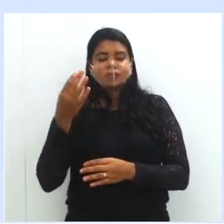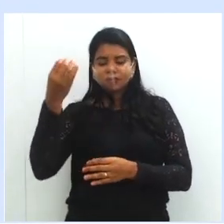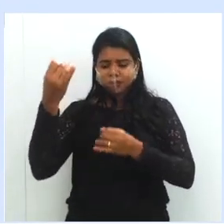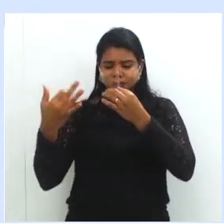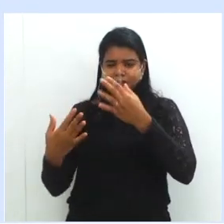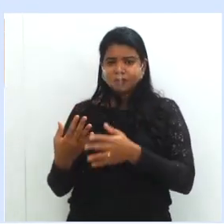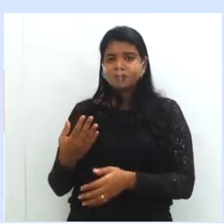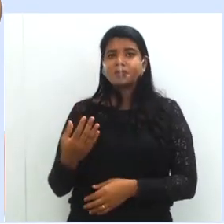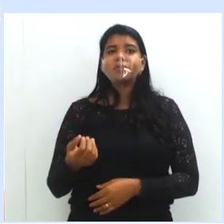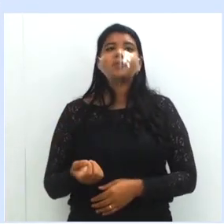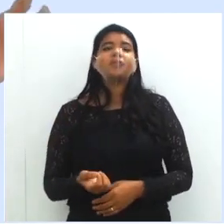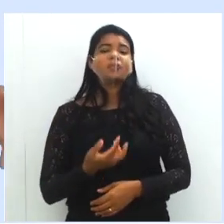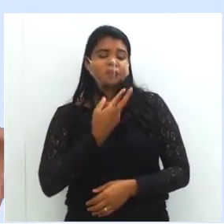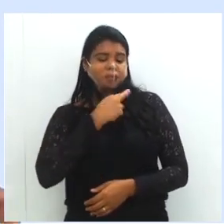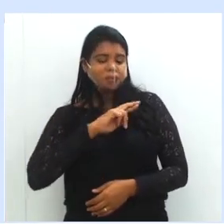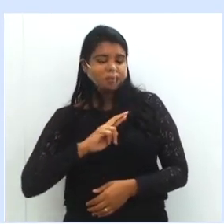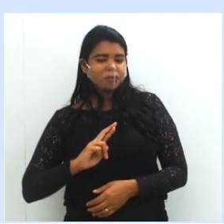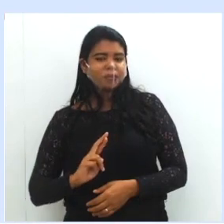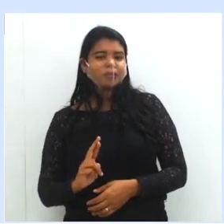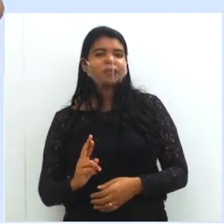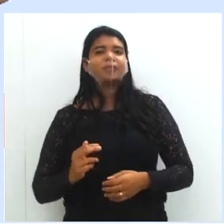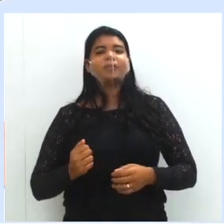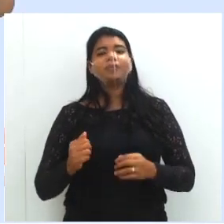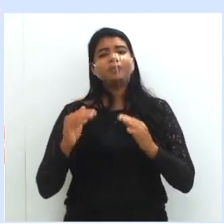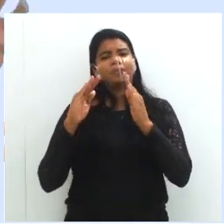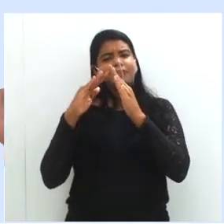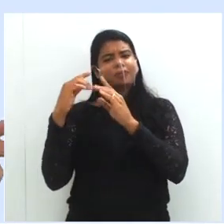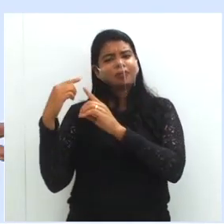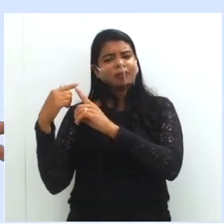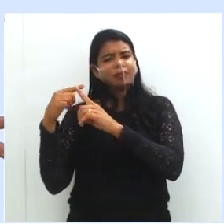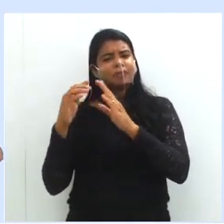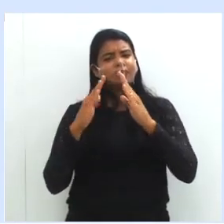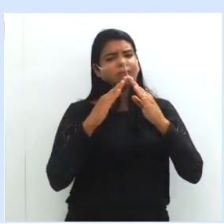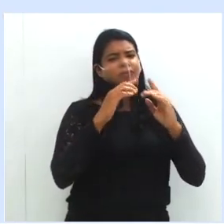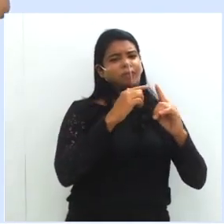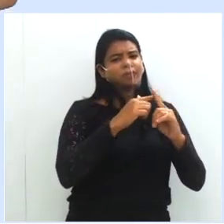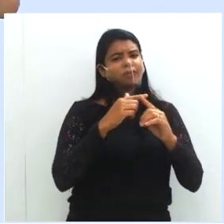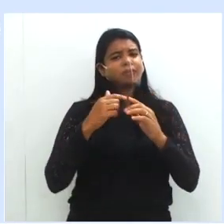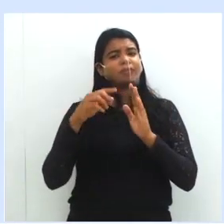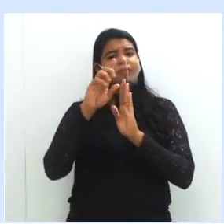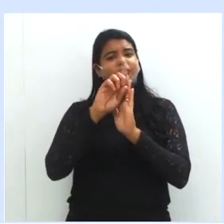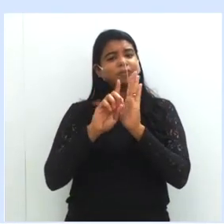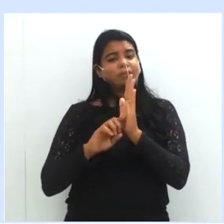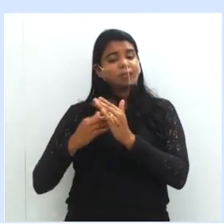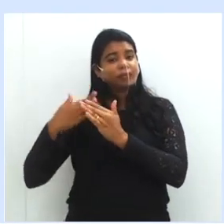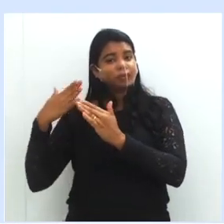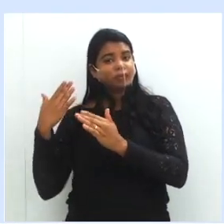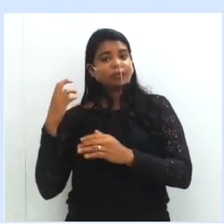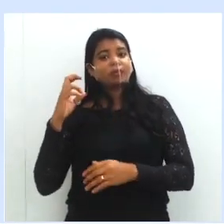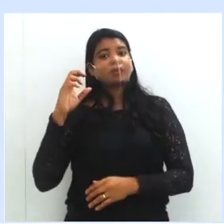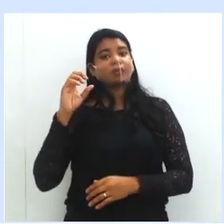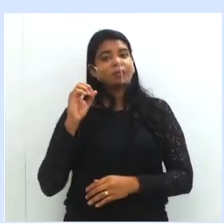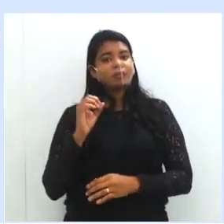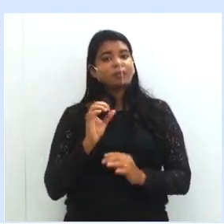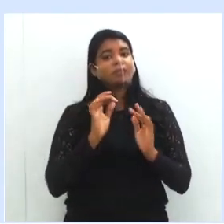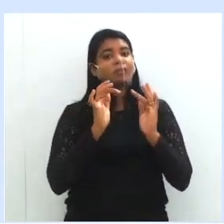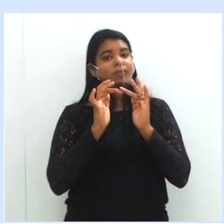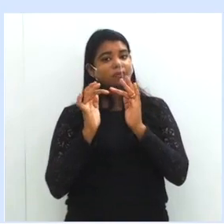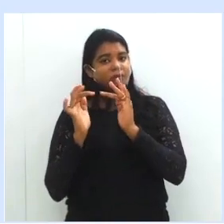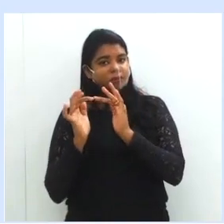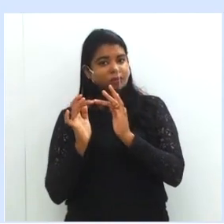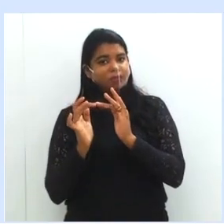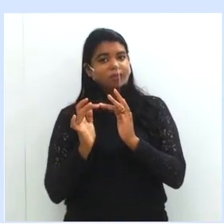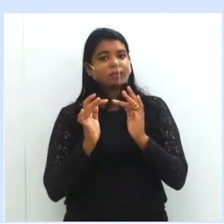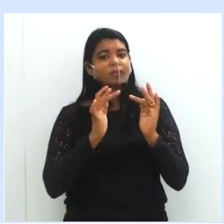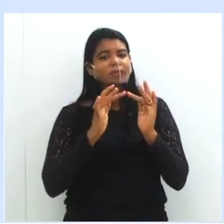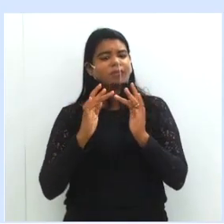tradições religiosas, que a religião, que as igrejas, certo? Desde a década de 50, estão se